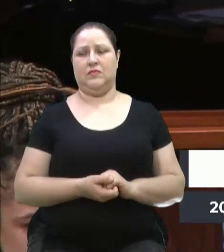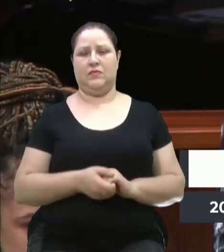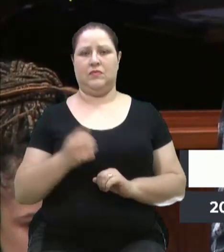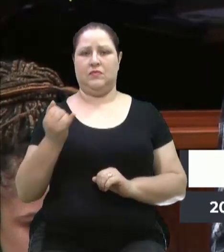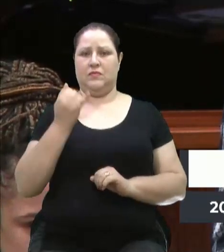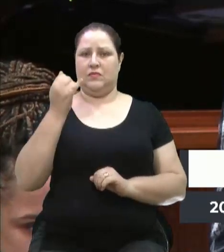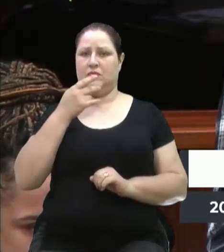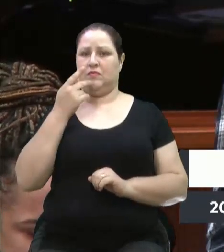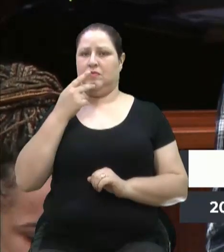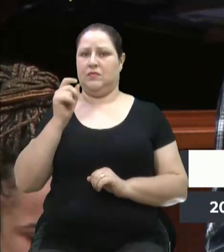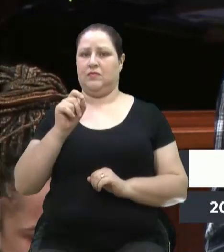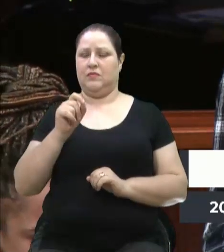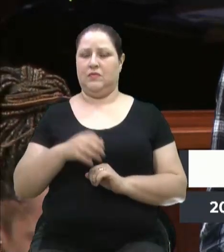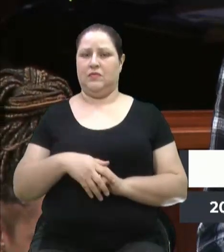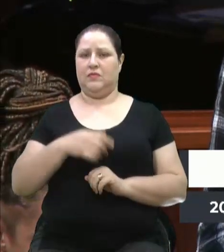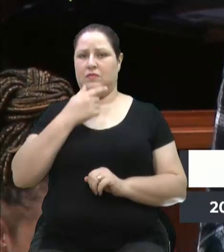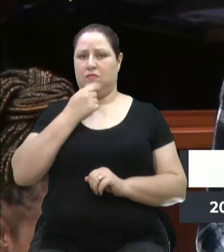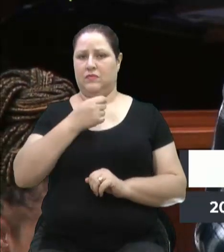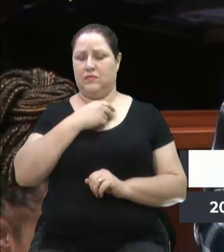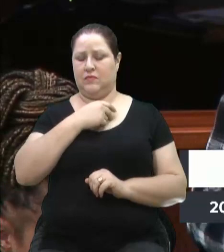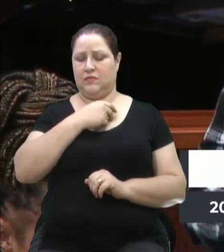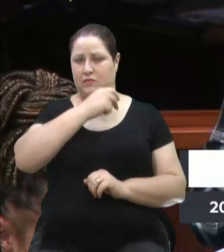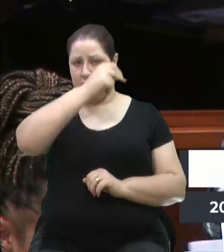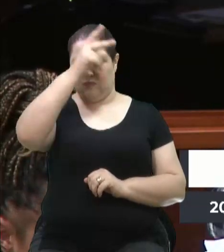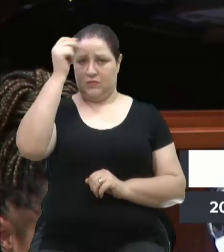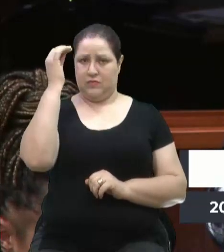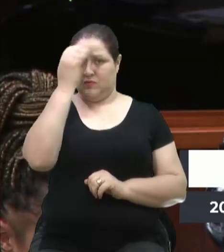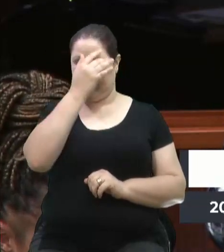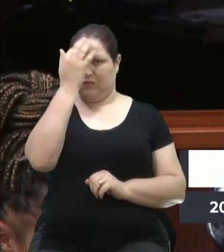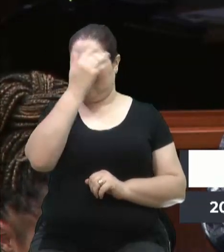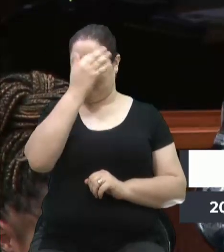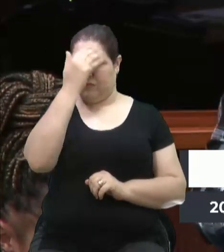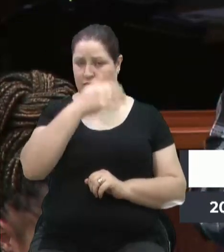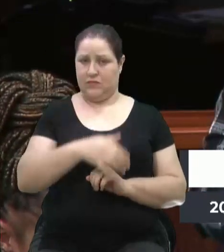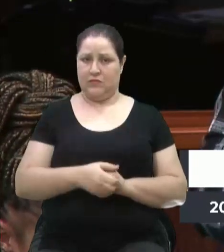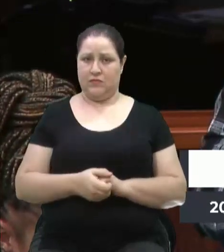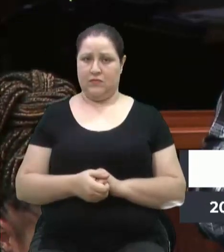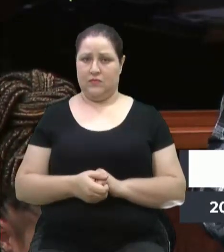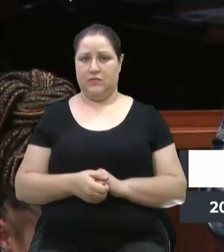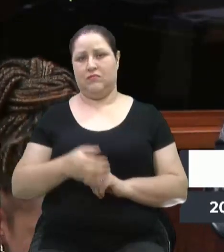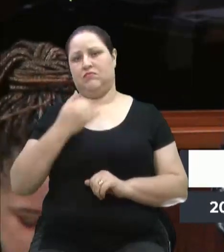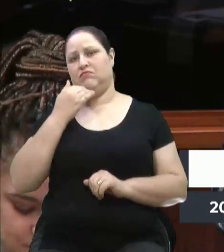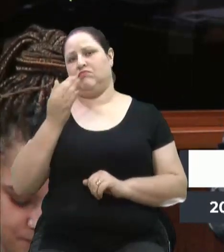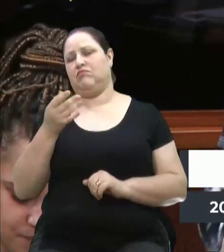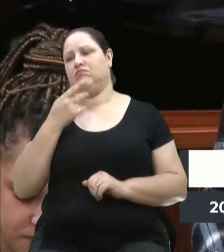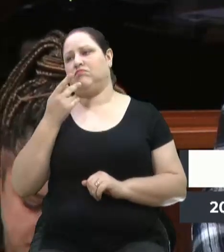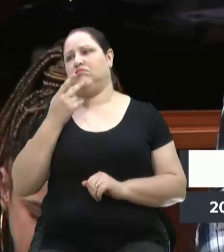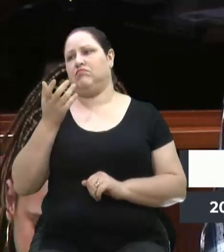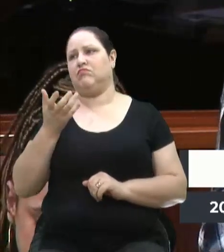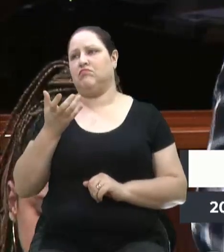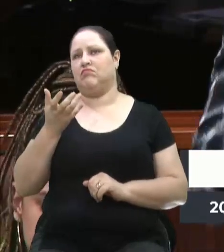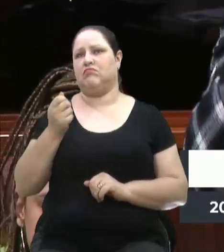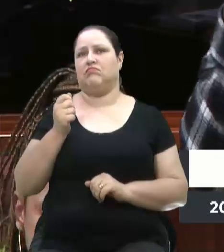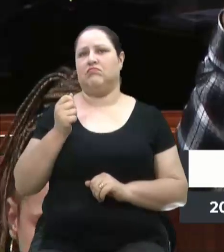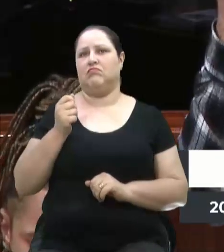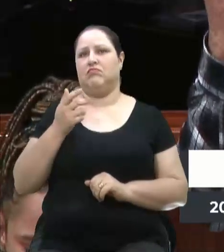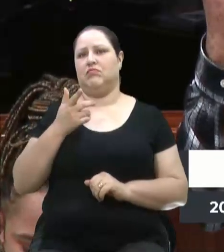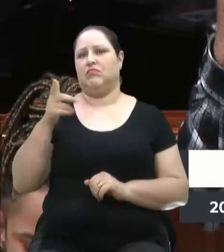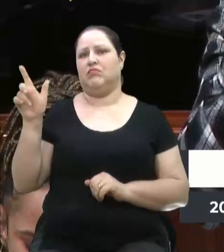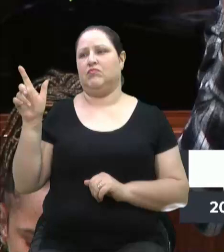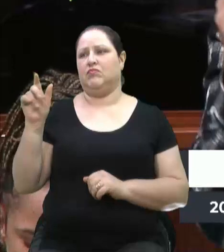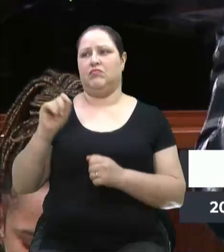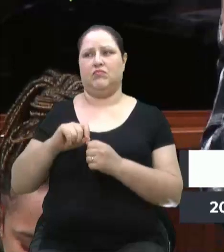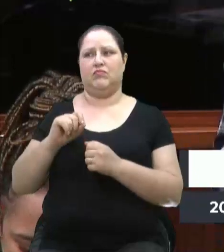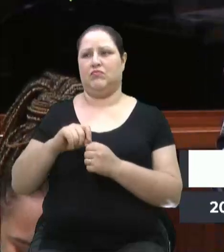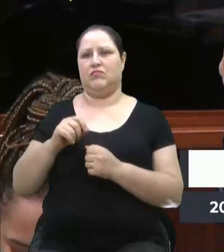Importante destacar, né, o prefeito é o prefeito Adiló. Não adianta querer dizer que o outro